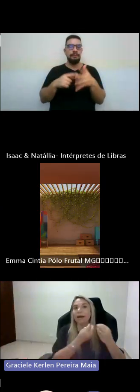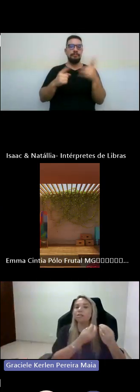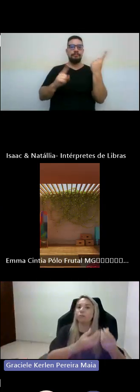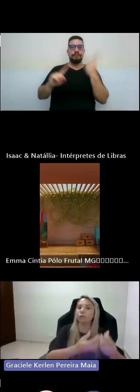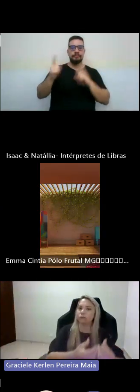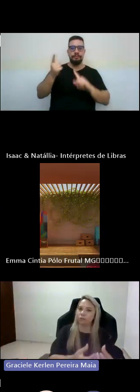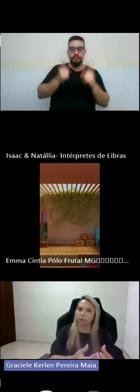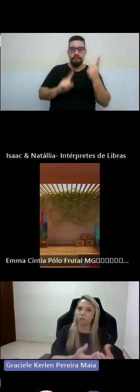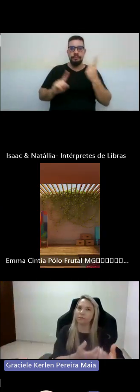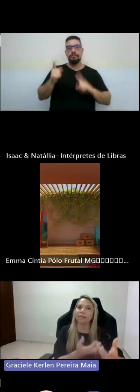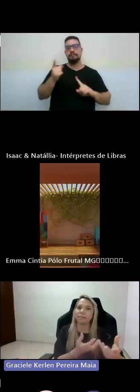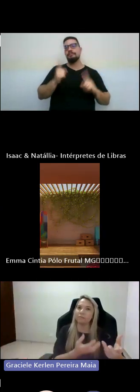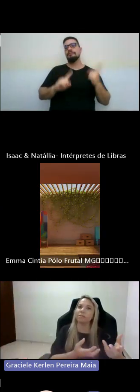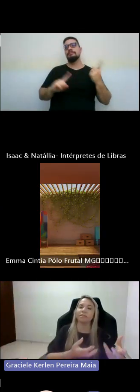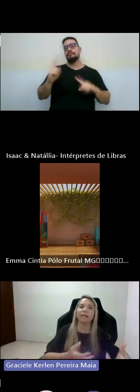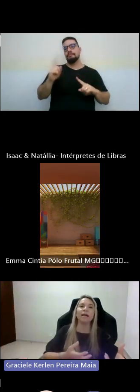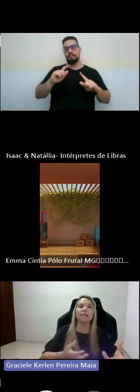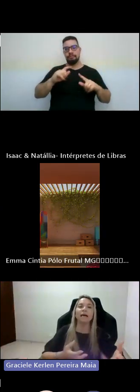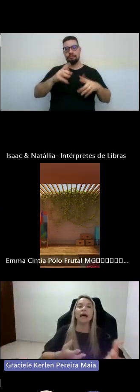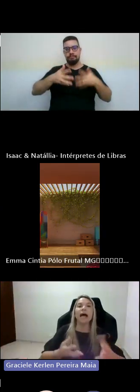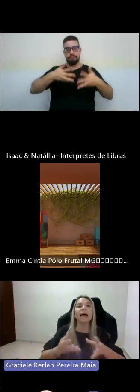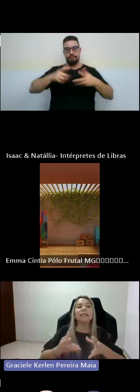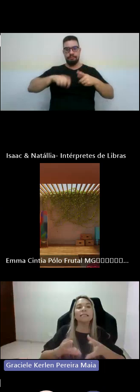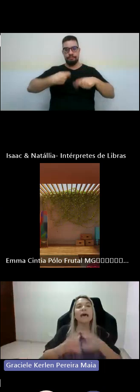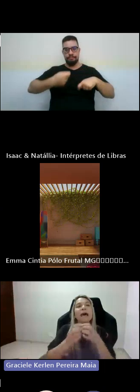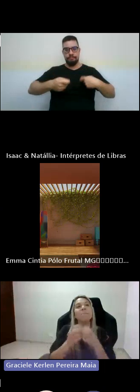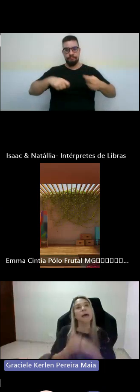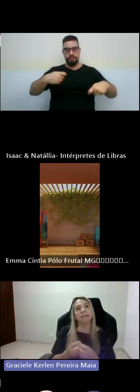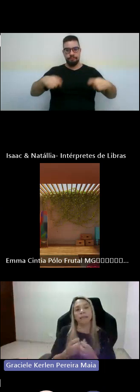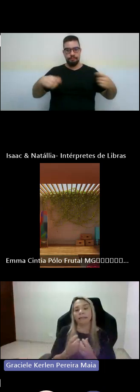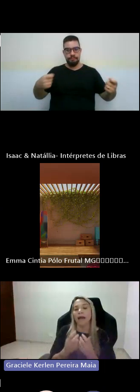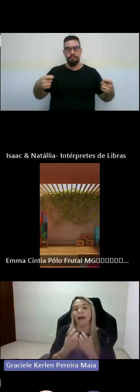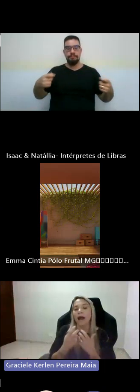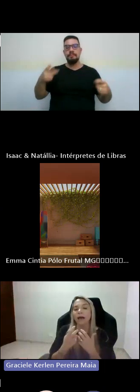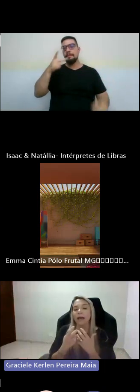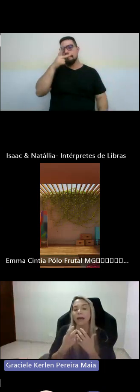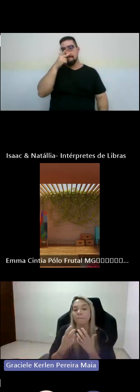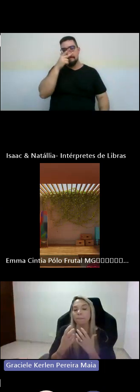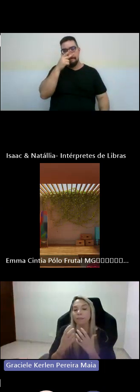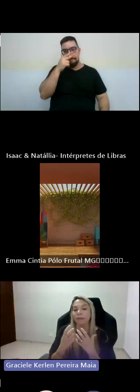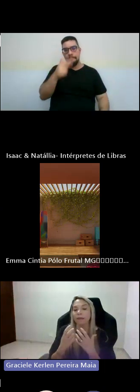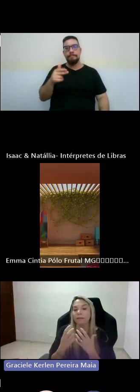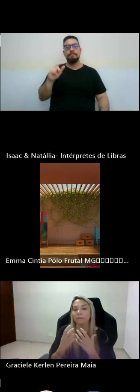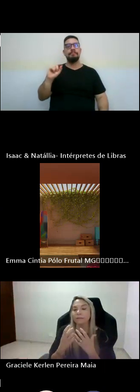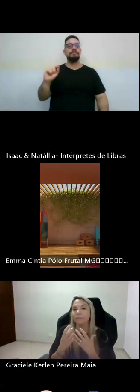os sinais produzidos nas línguas de sinais, elas remetem